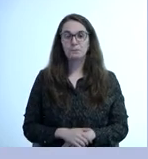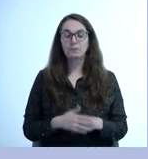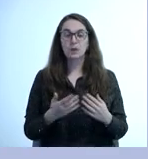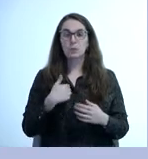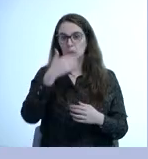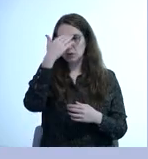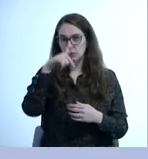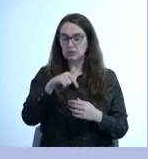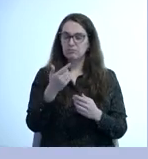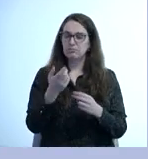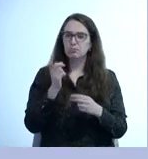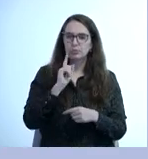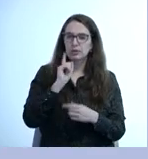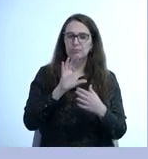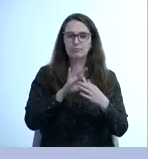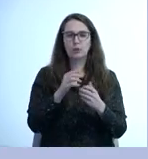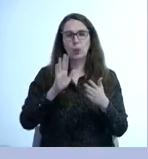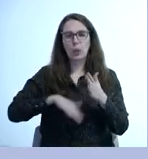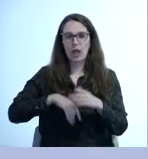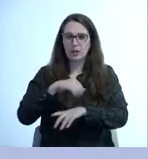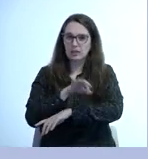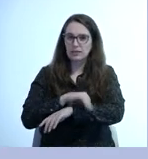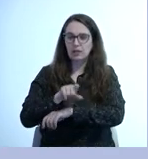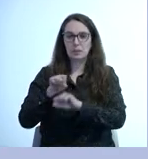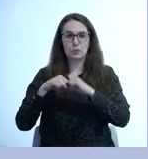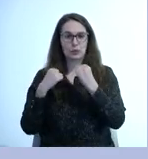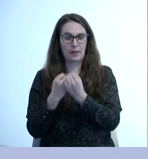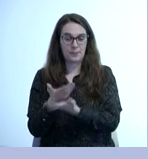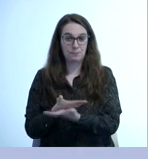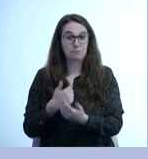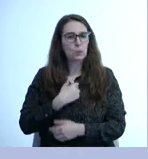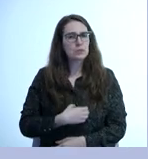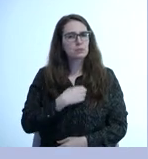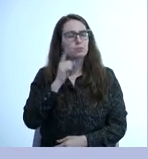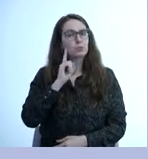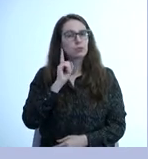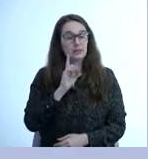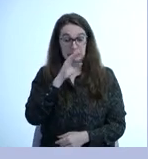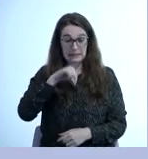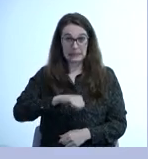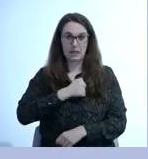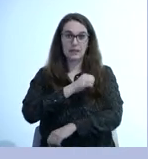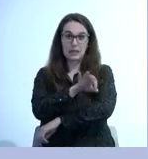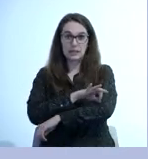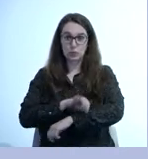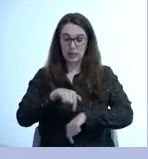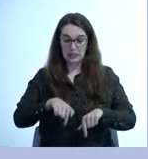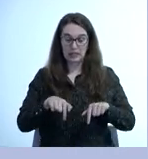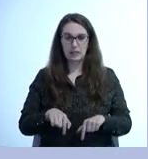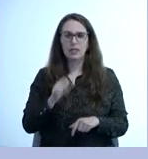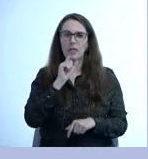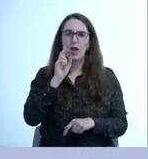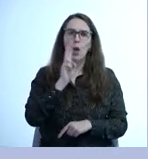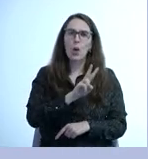a disciplina, com os nossos colegas arquitetos e com a sociedade. Mas é importante nós, aqui também na Casa da Arquitetura, olhamos